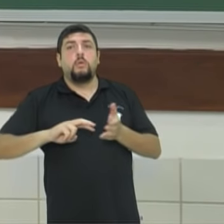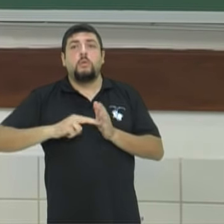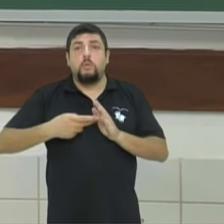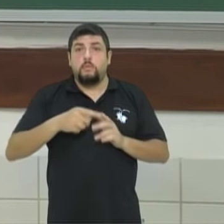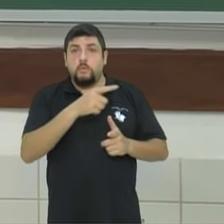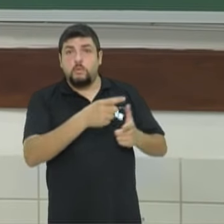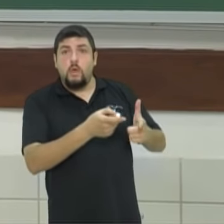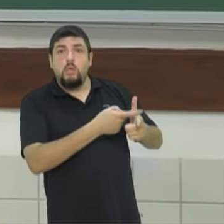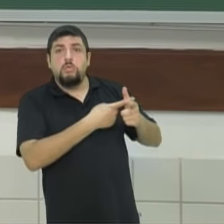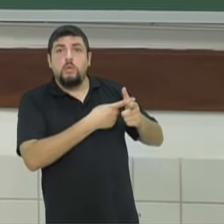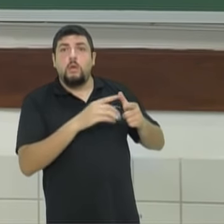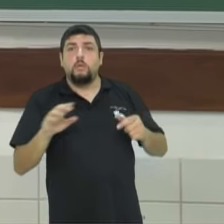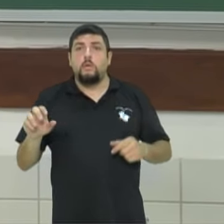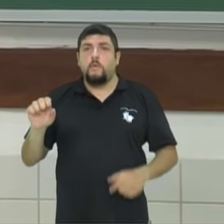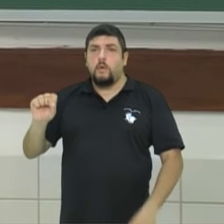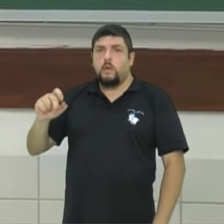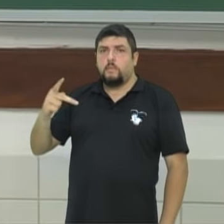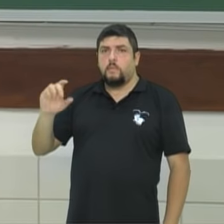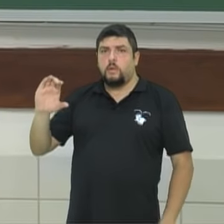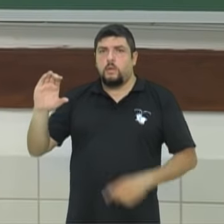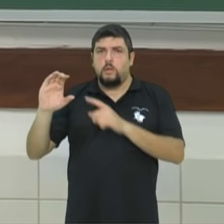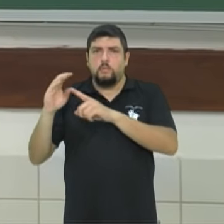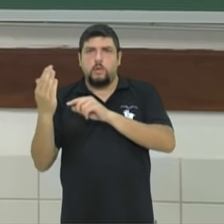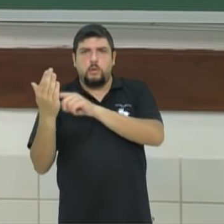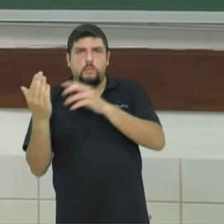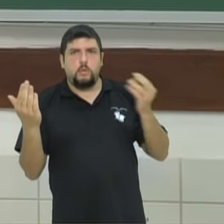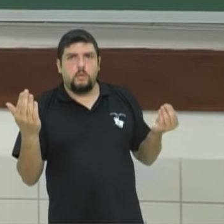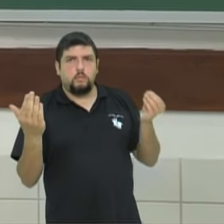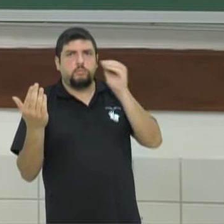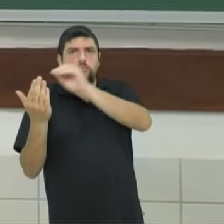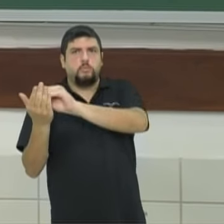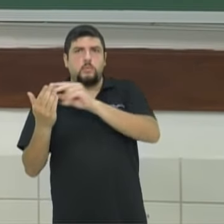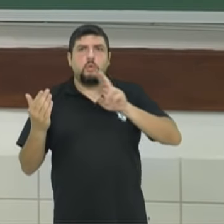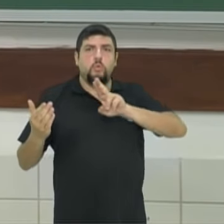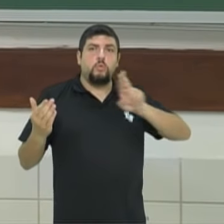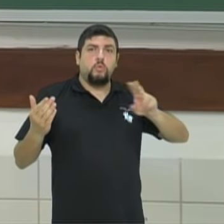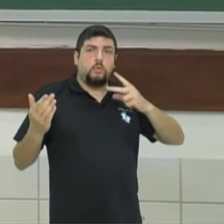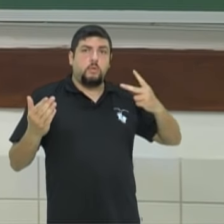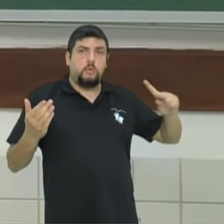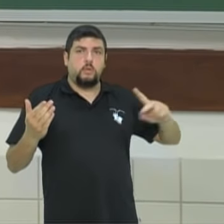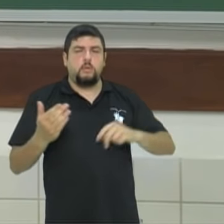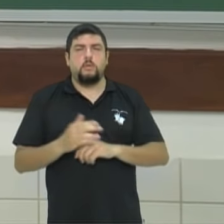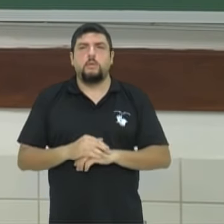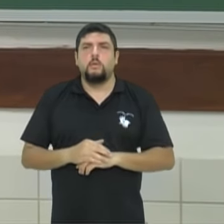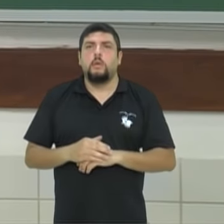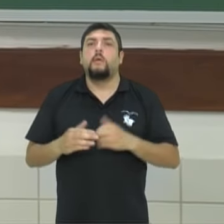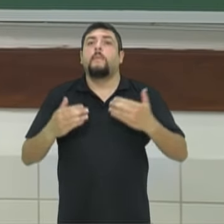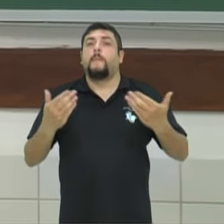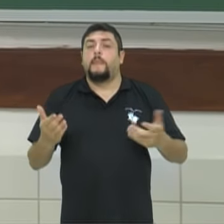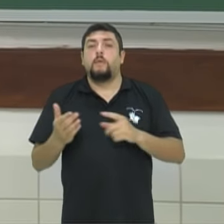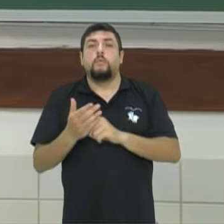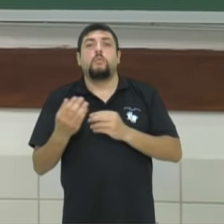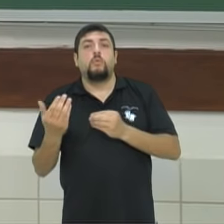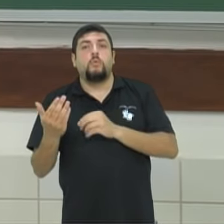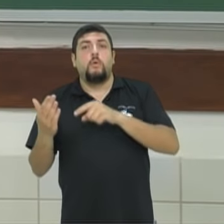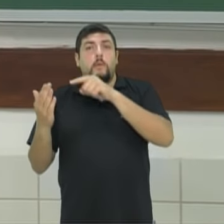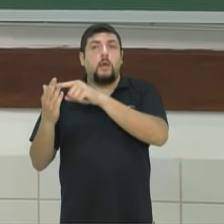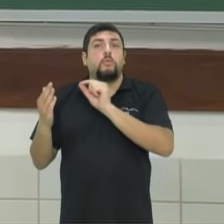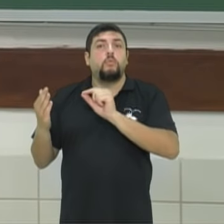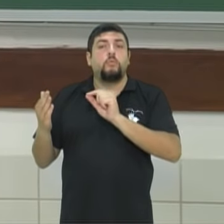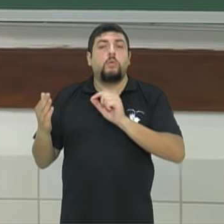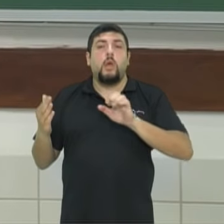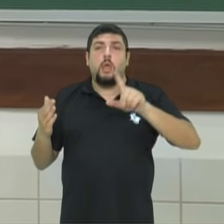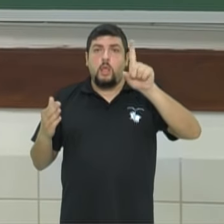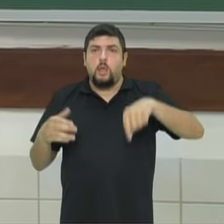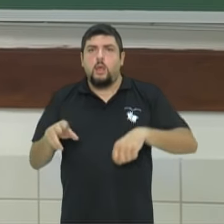ficar sem crédito na praça, porque ela gastou demais e não deu conta de pagar as dívidas. Então, o que acontece? Eles negativam o nome da pessoa nesse serviço de